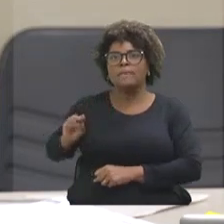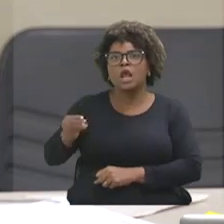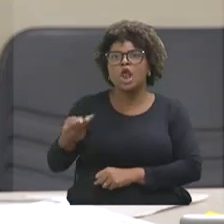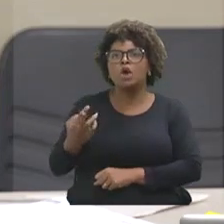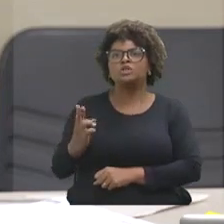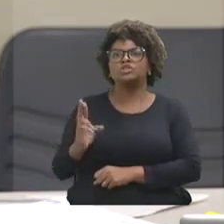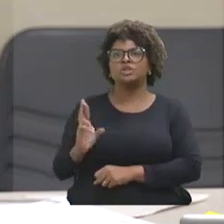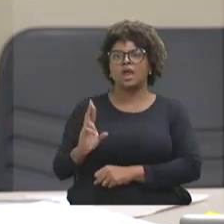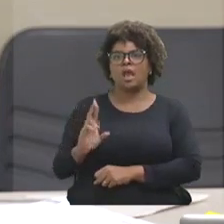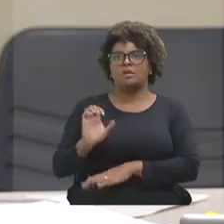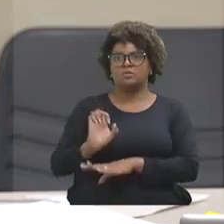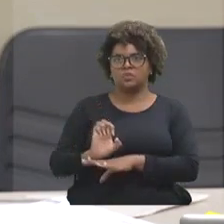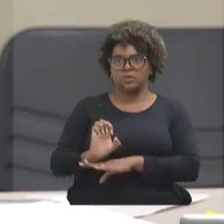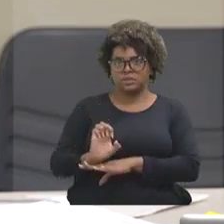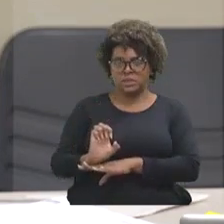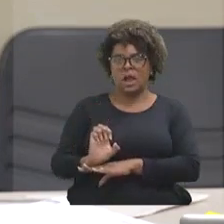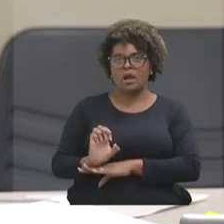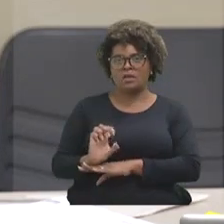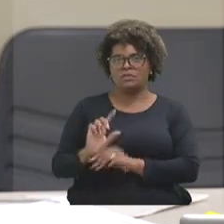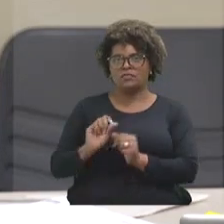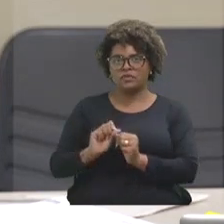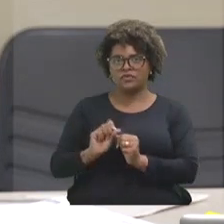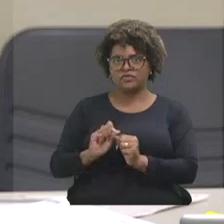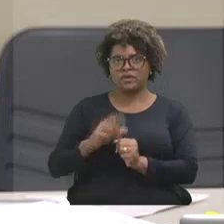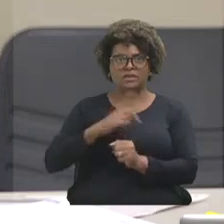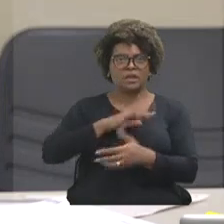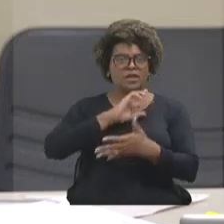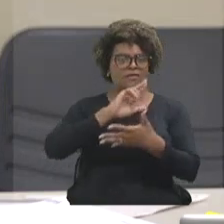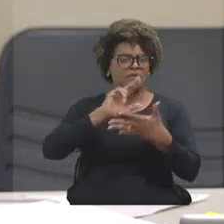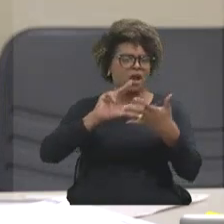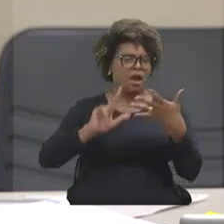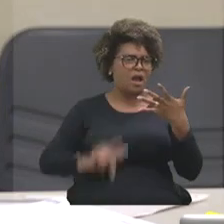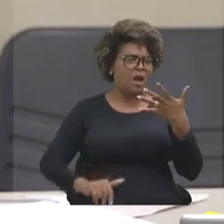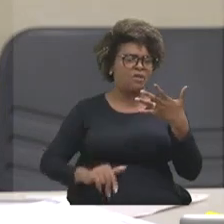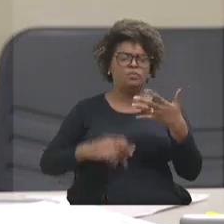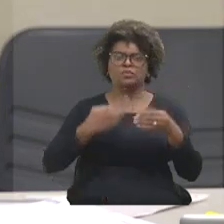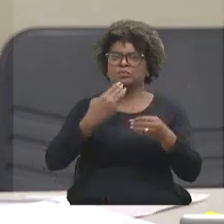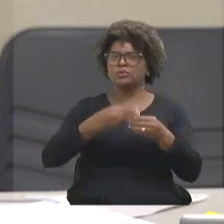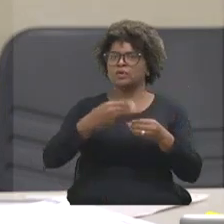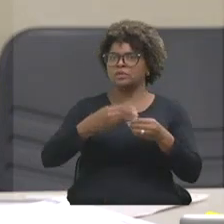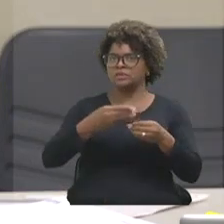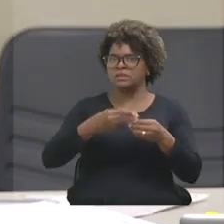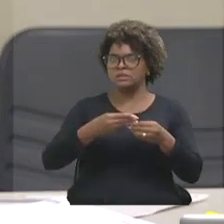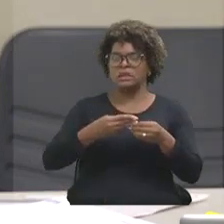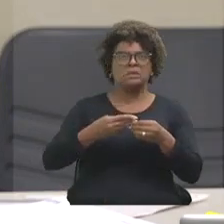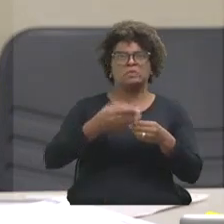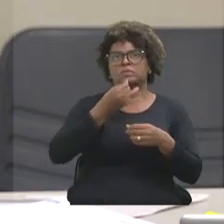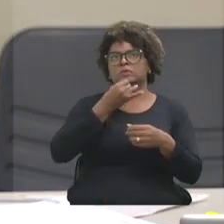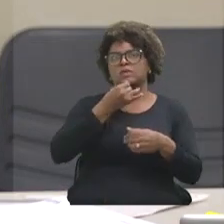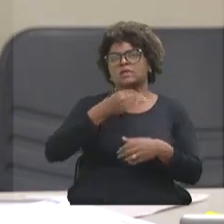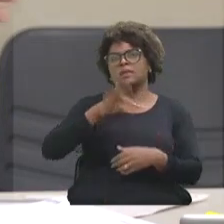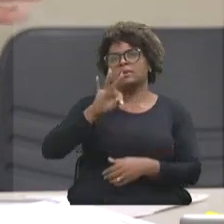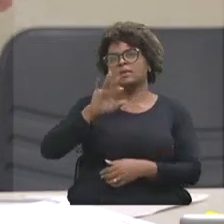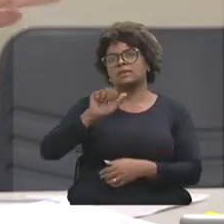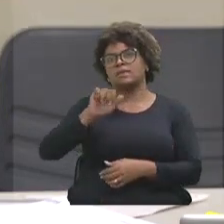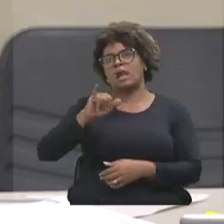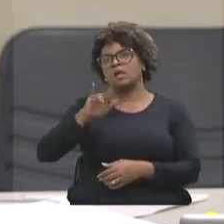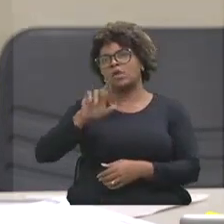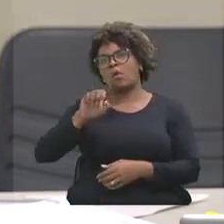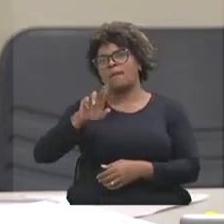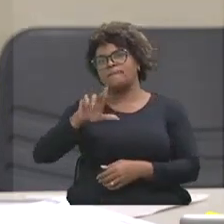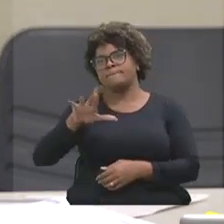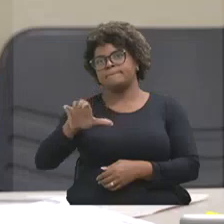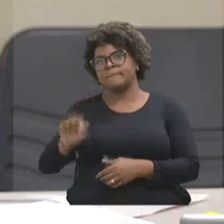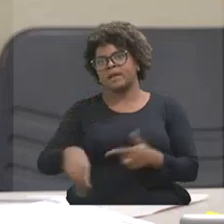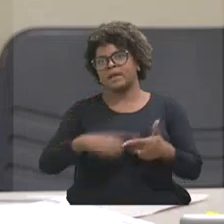colocou Temos vários municípios como Taiobeiras então nós somos expandindo e muito emoji até o Nanuque e Minas